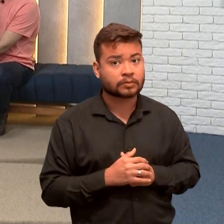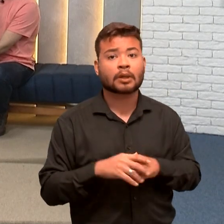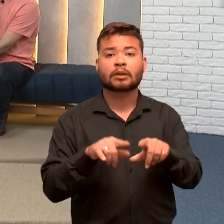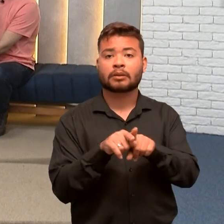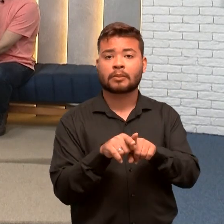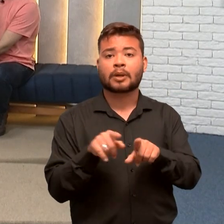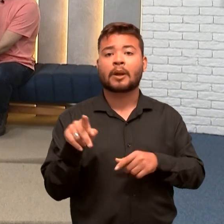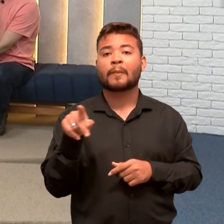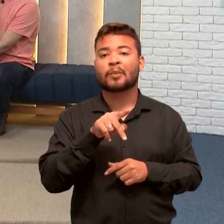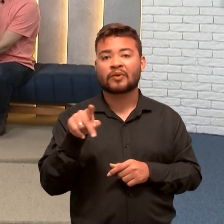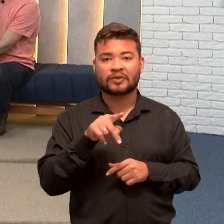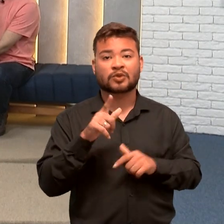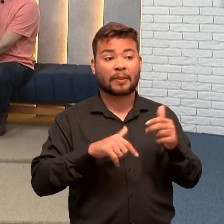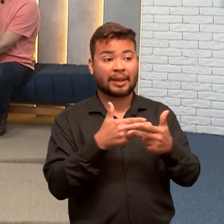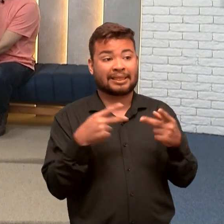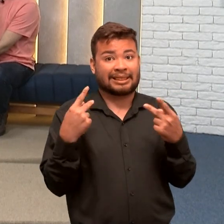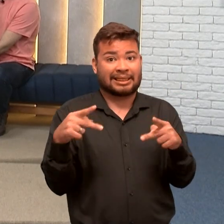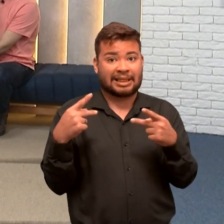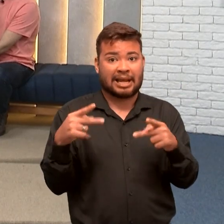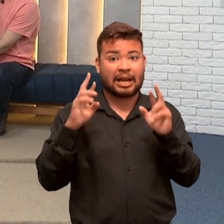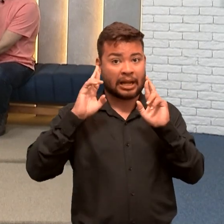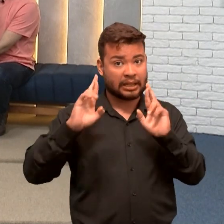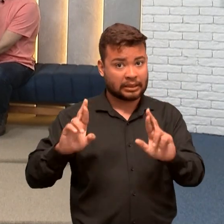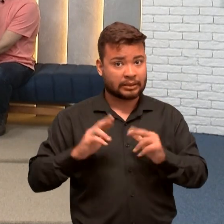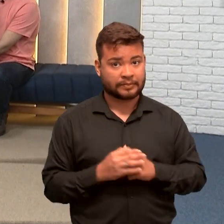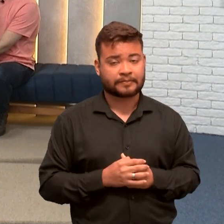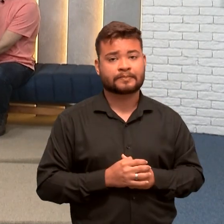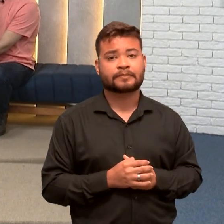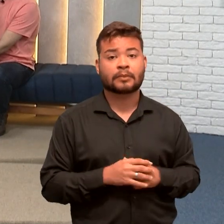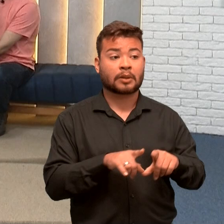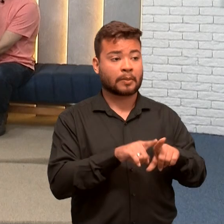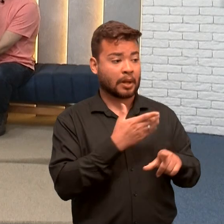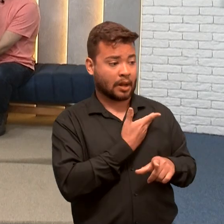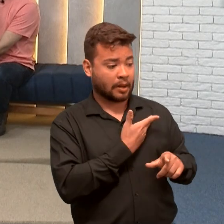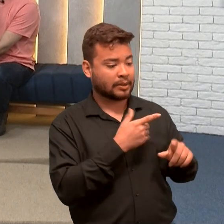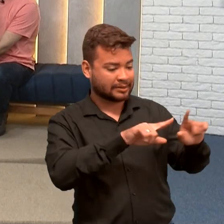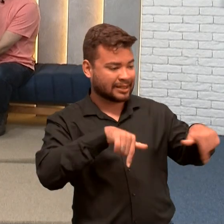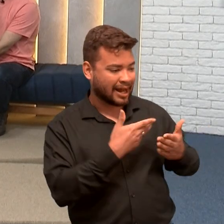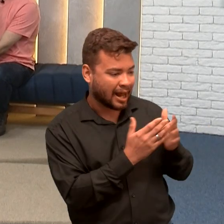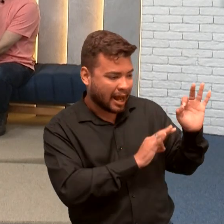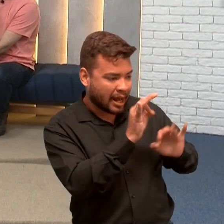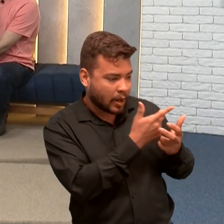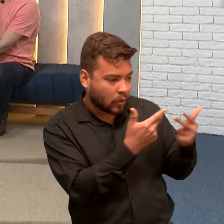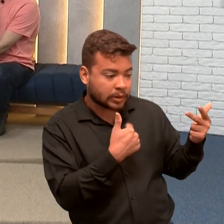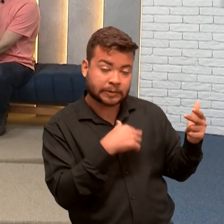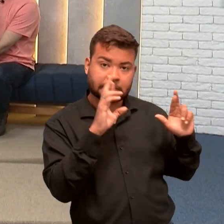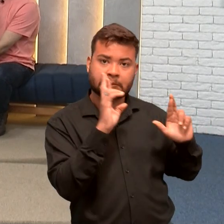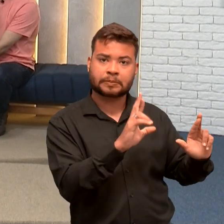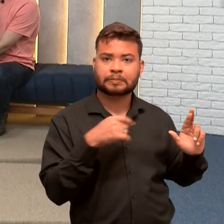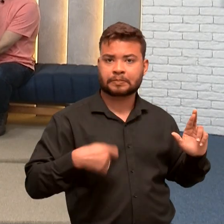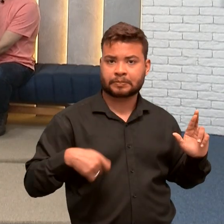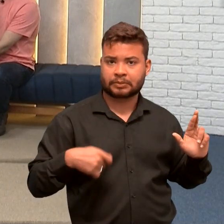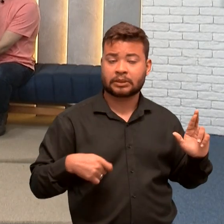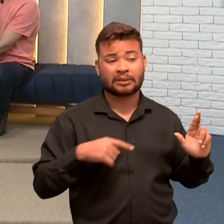dos professores, os materiais que os próprios colegas desenvolvem em sala de aula. Então, tudo isso ele passa por esse